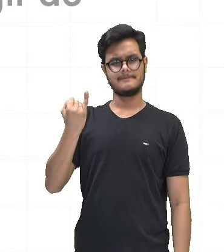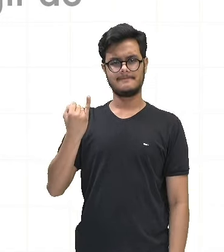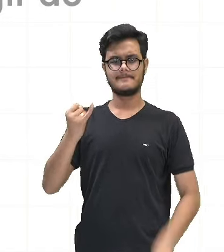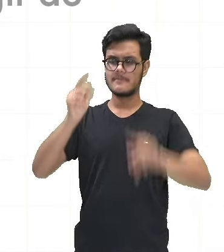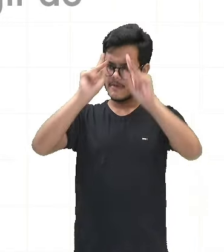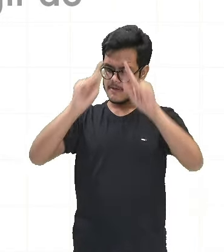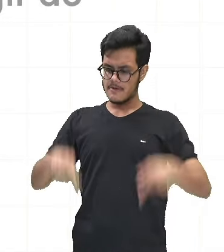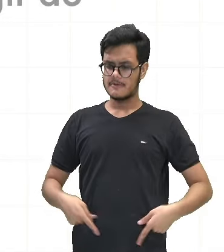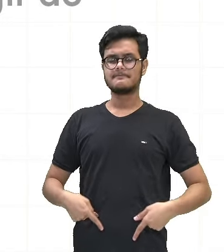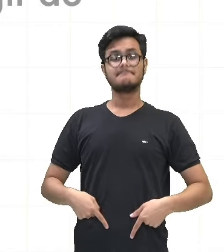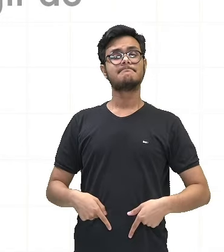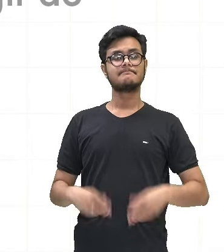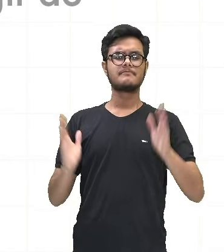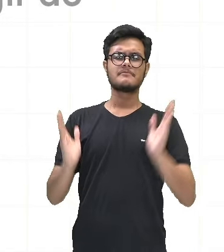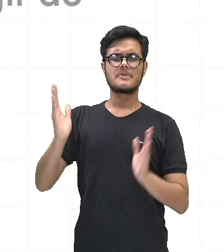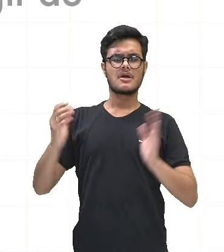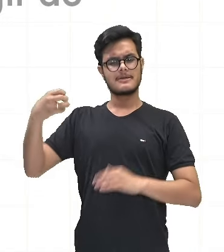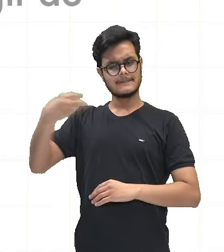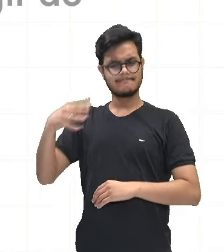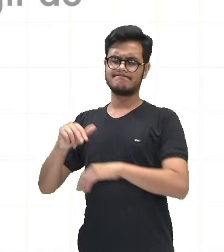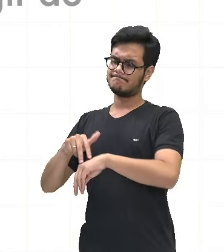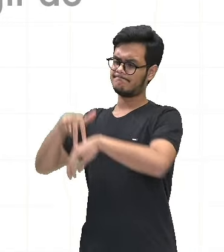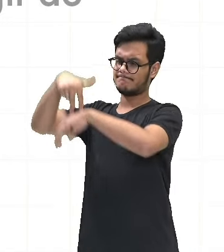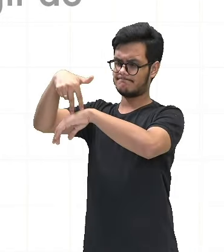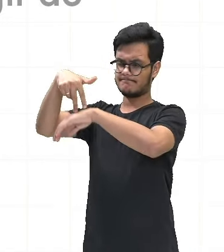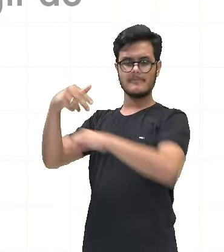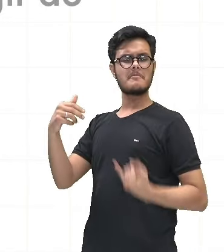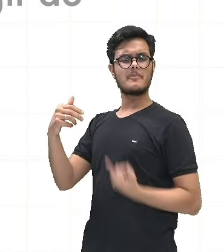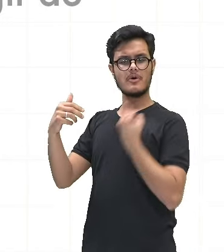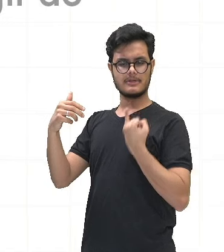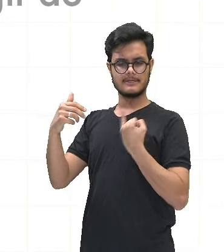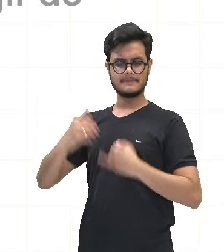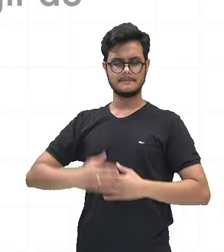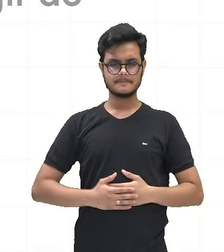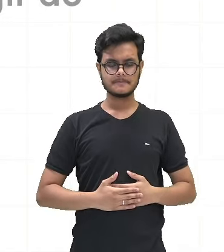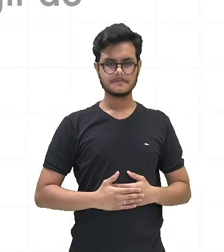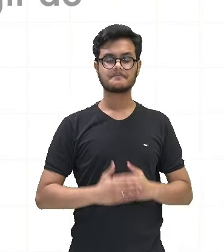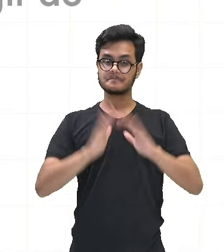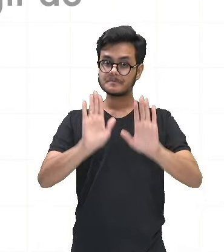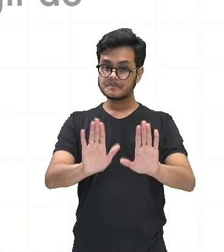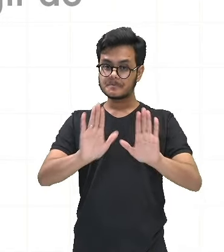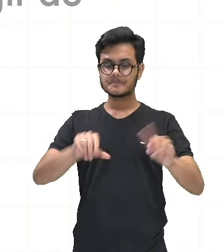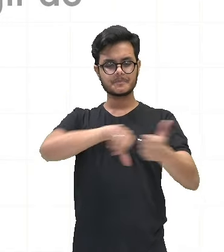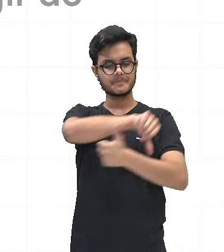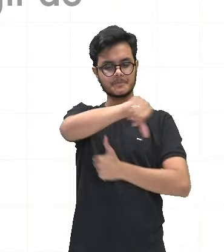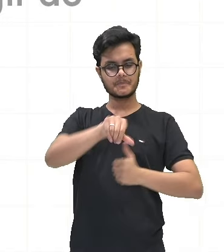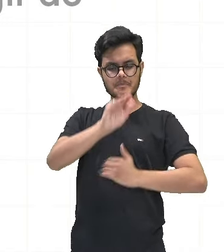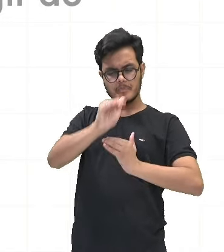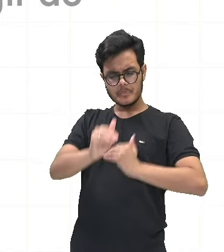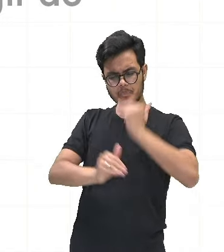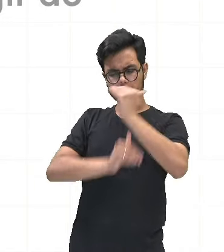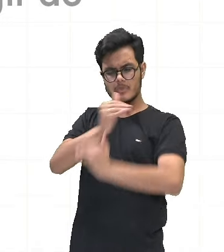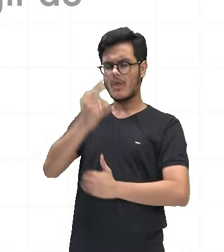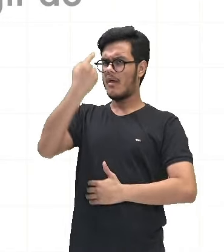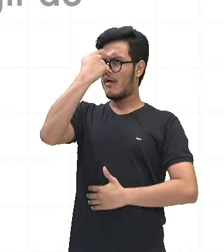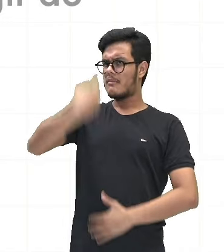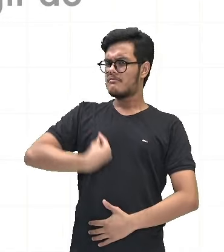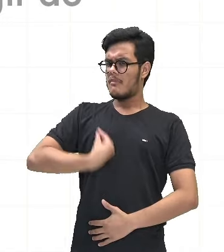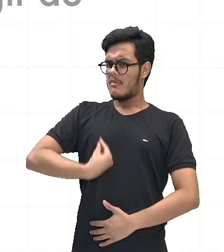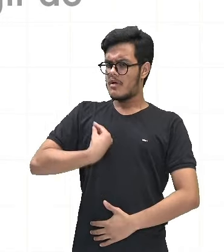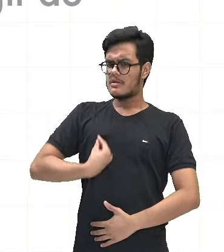É isso que o Renascimento está buscando resgatar. E a mudança gradual na forma de pensar e agir do